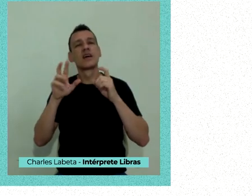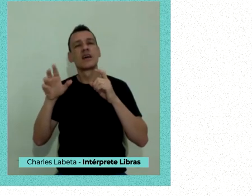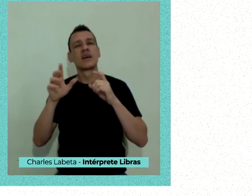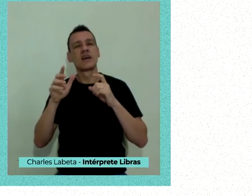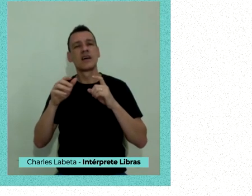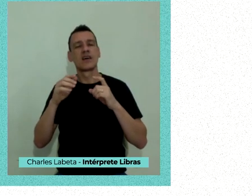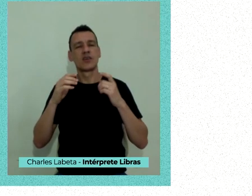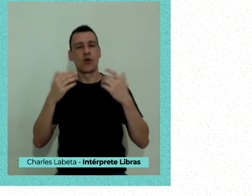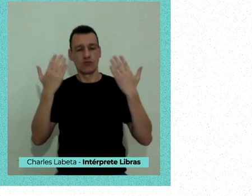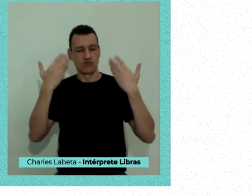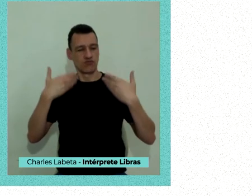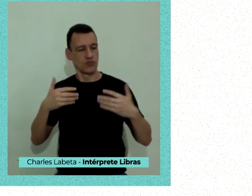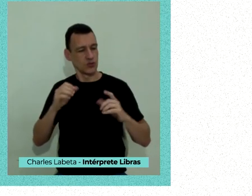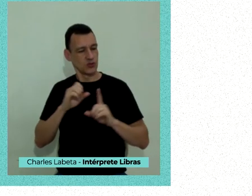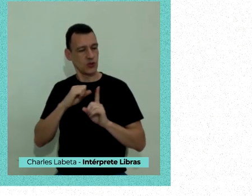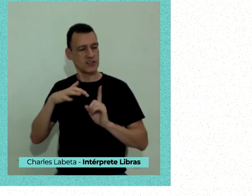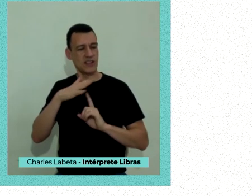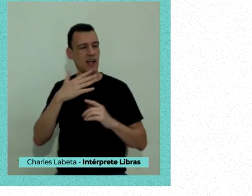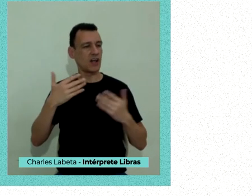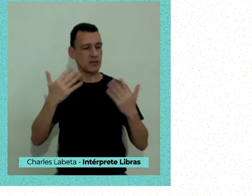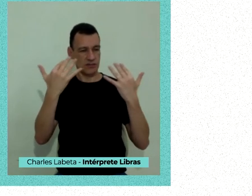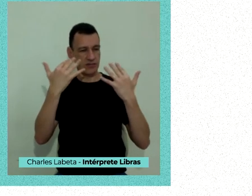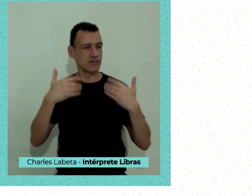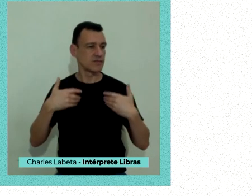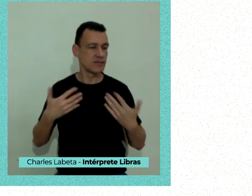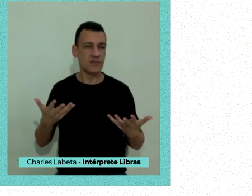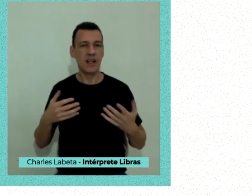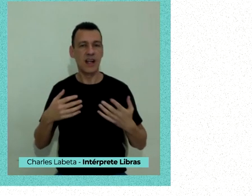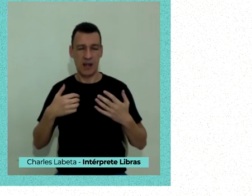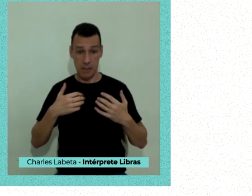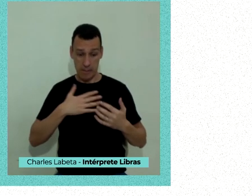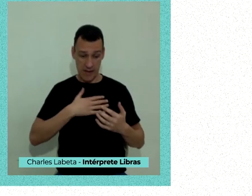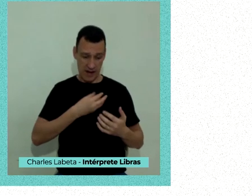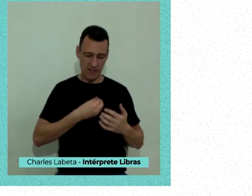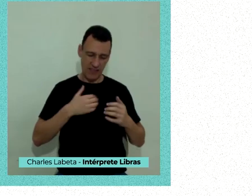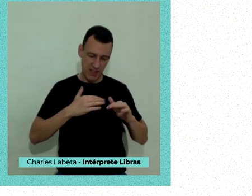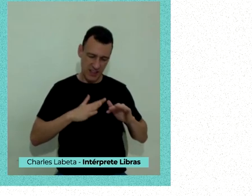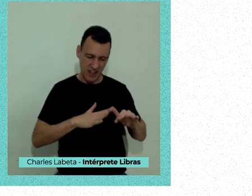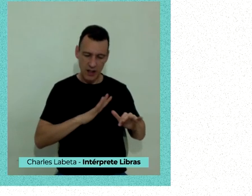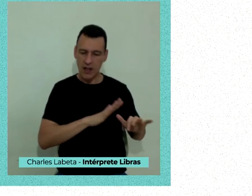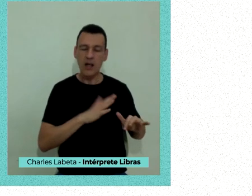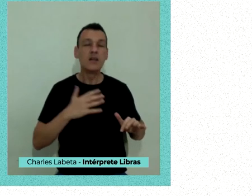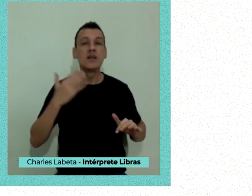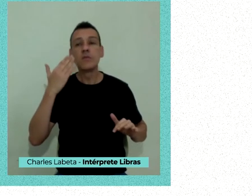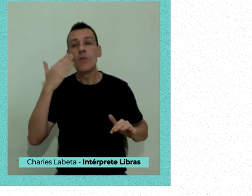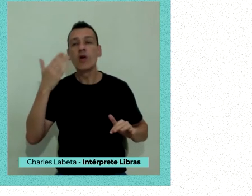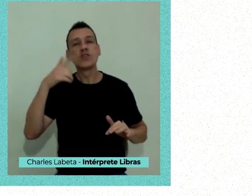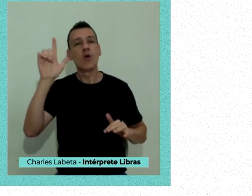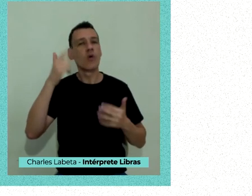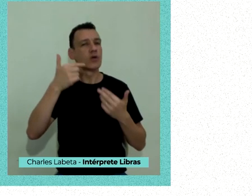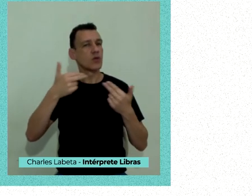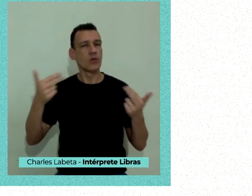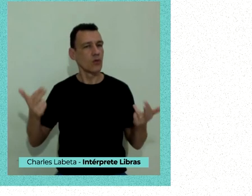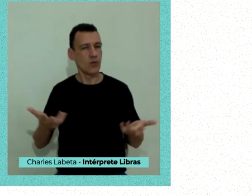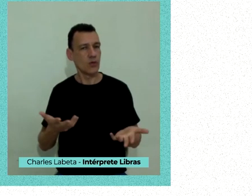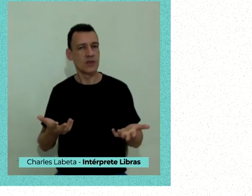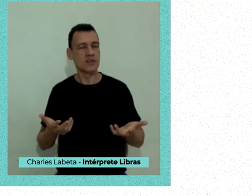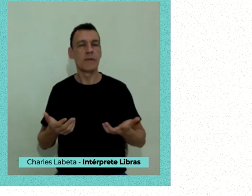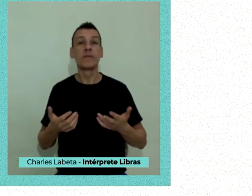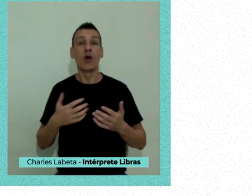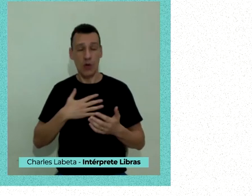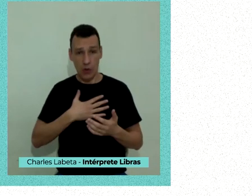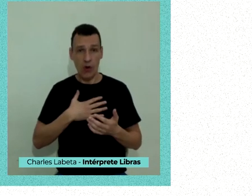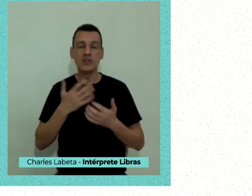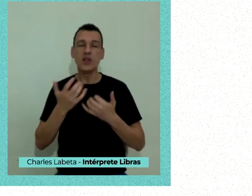deve apresentar diante, deixando de ser o que a gente é, né? Elas se preocupam se agradam dos jogos, da